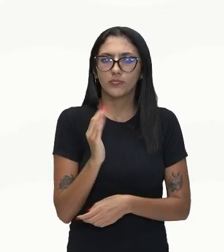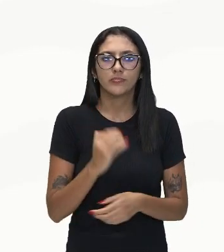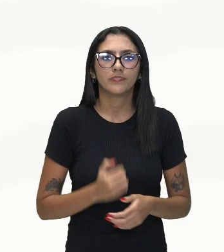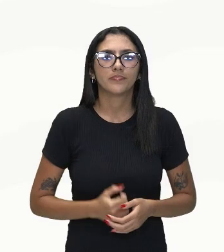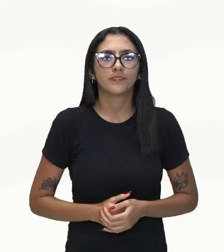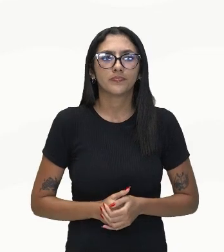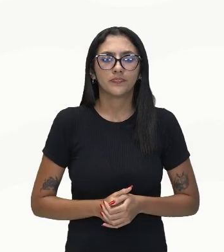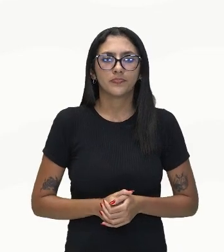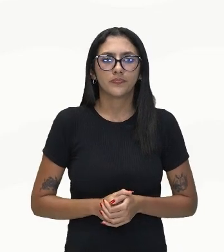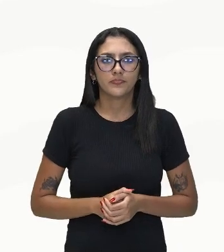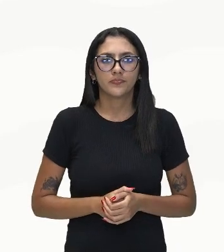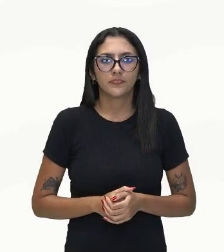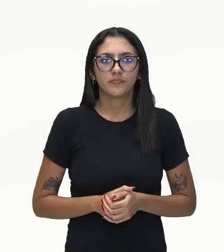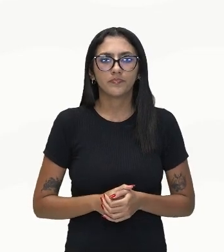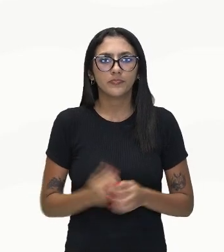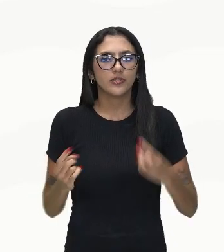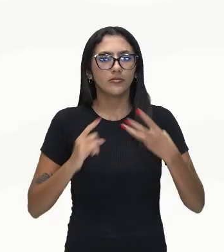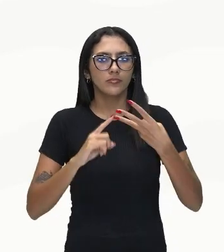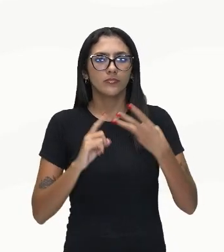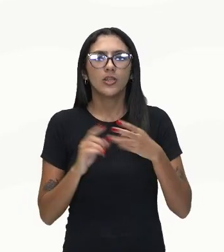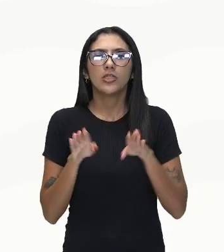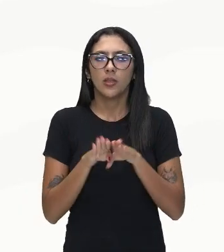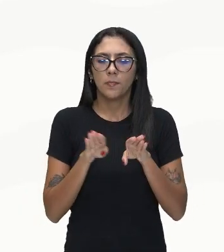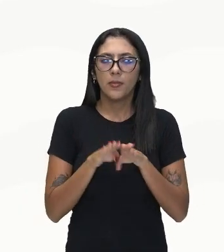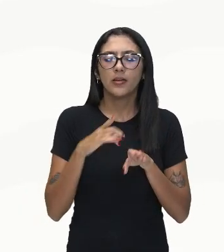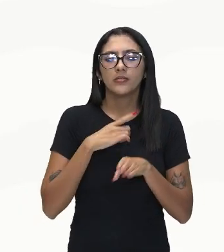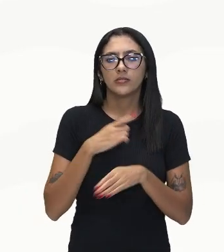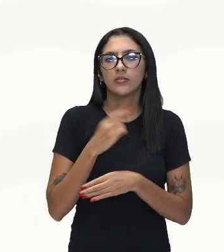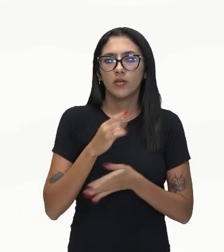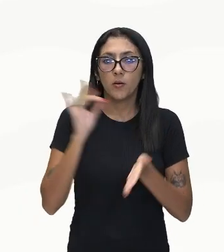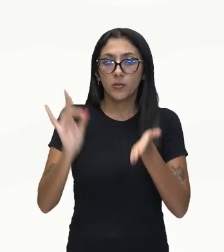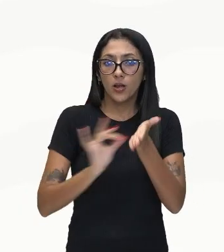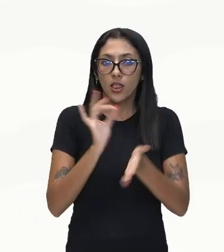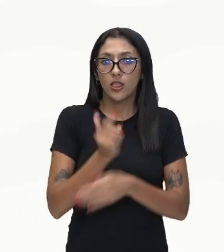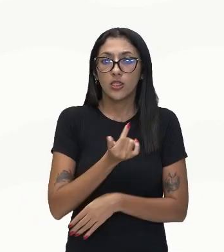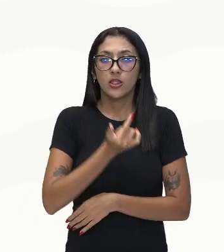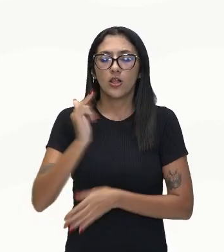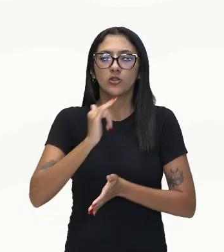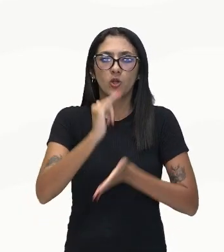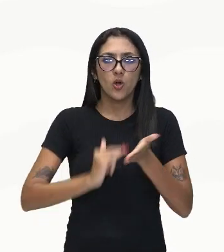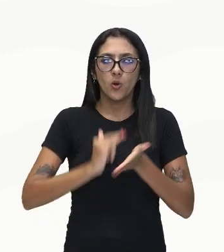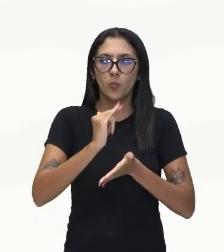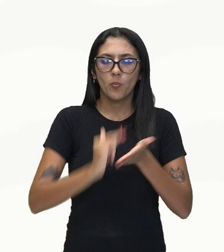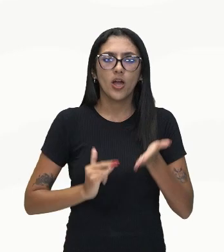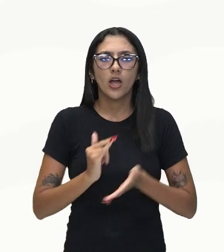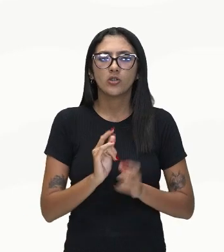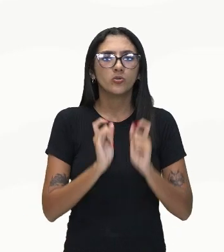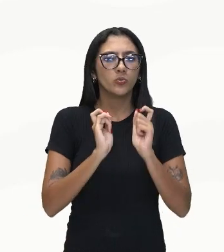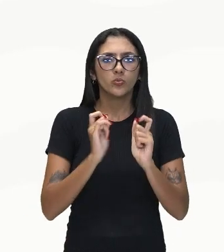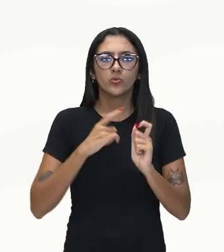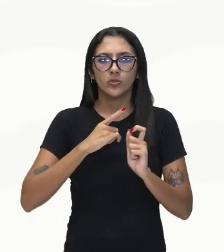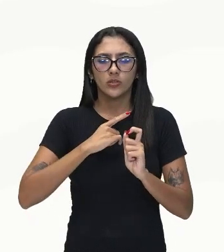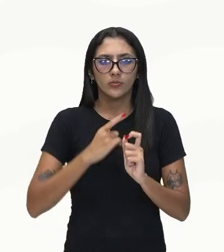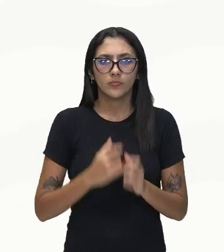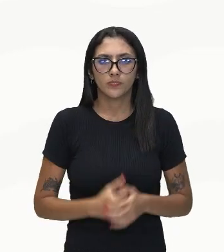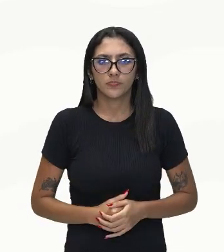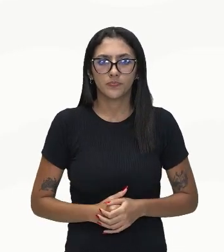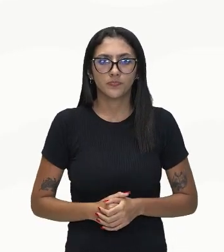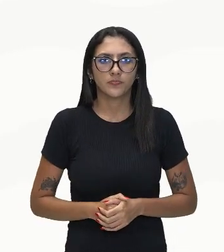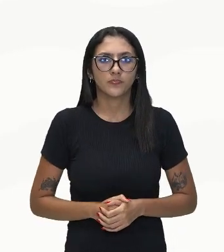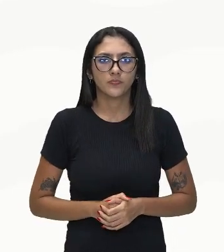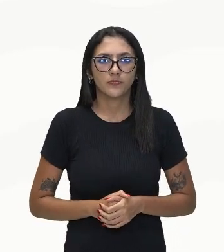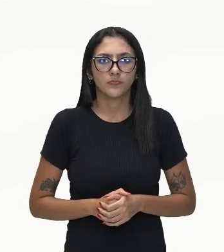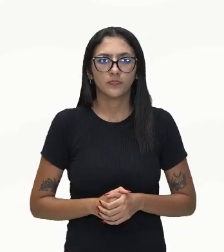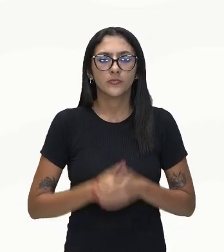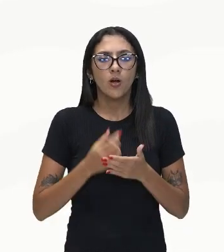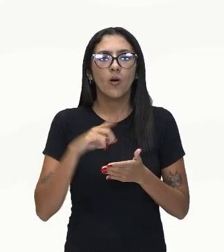do chamado Tratado de Cooperação Amazônico, não é isso, professor Eberson? E o que é esse tratado, professor? Exatamente, olha só, o Tratado de